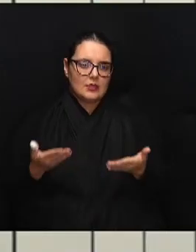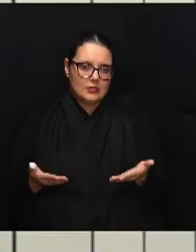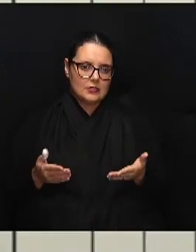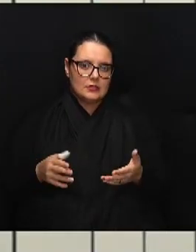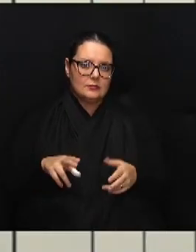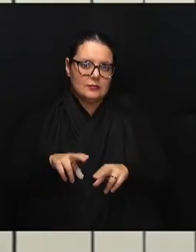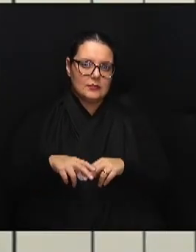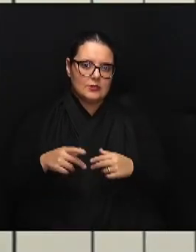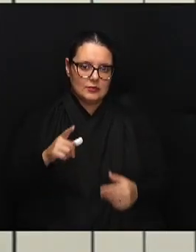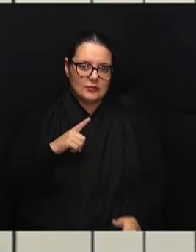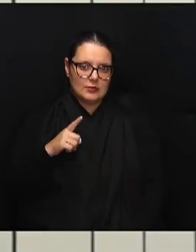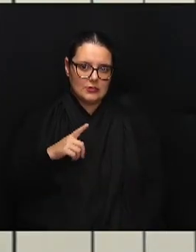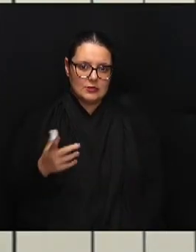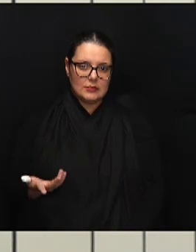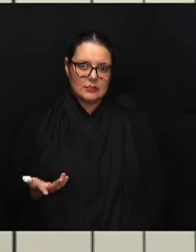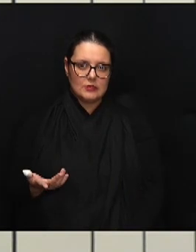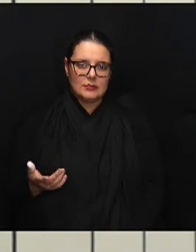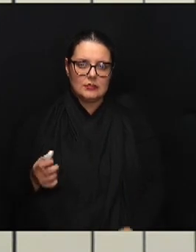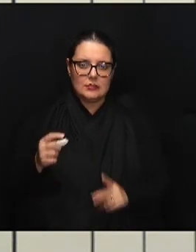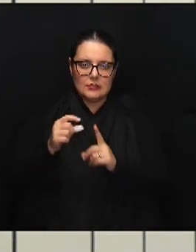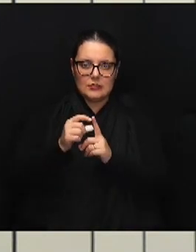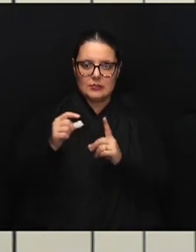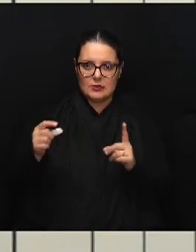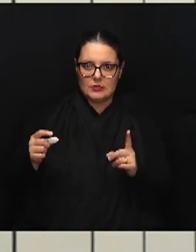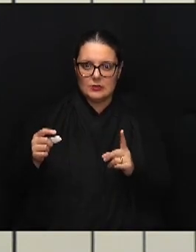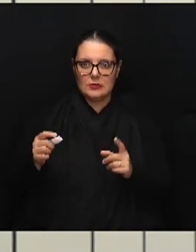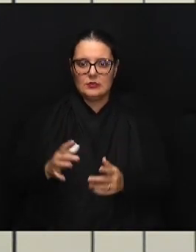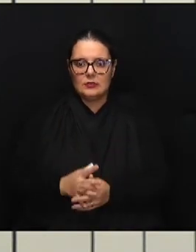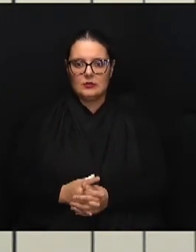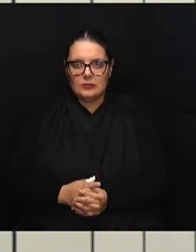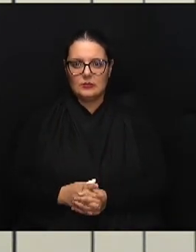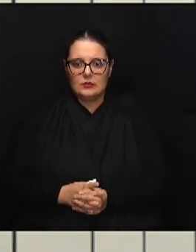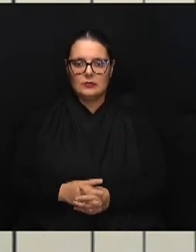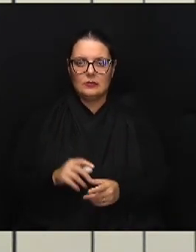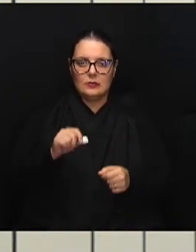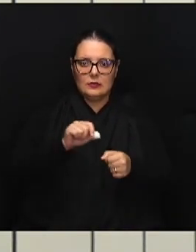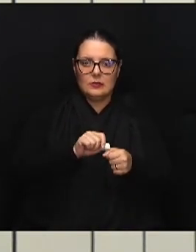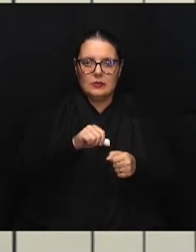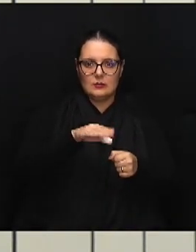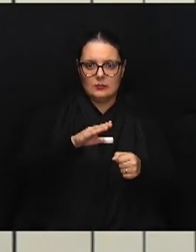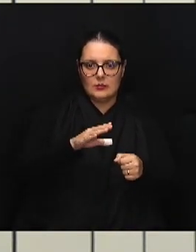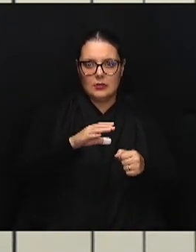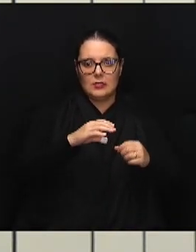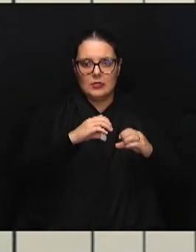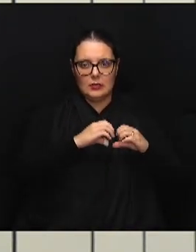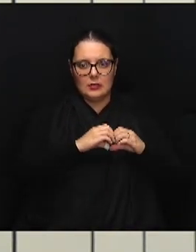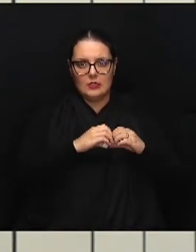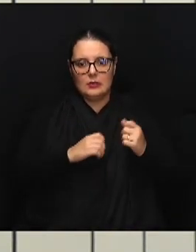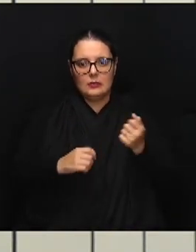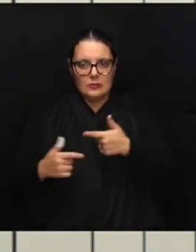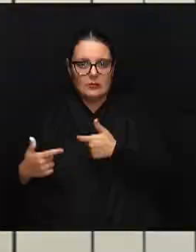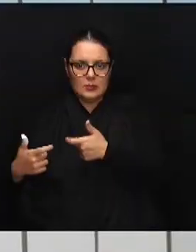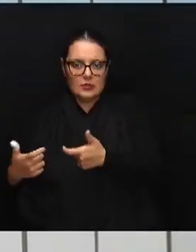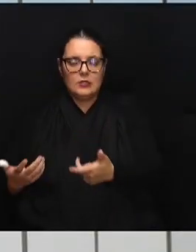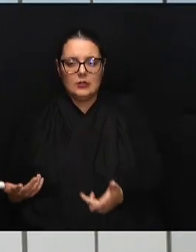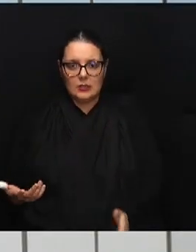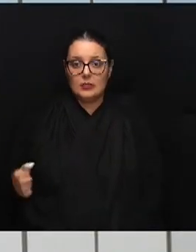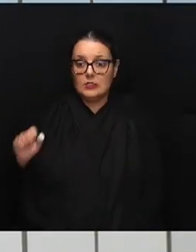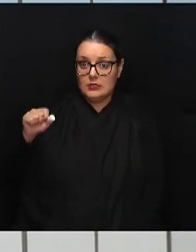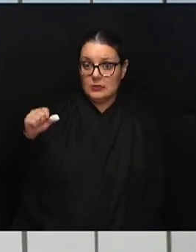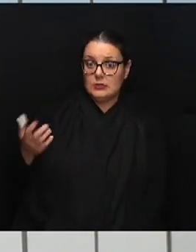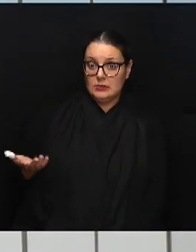exista aquela frase, né? Fazer mais amor, amar mais do que fazer guerras, né?